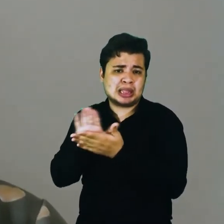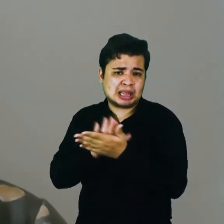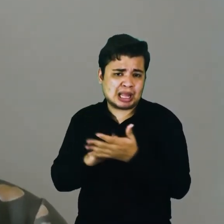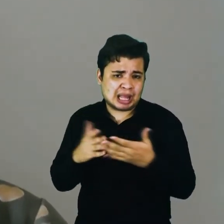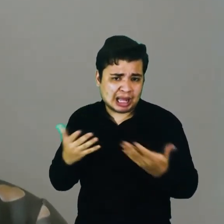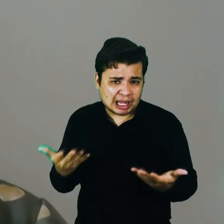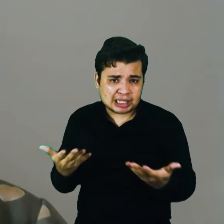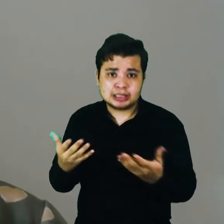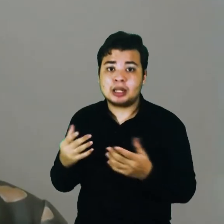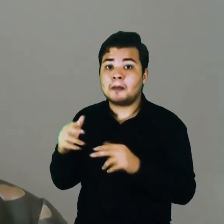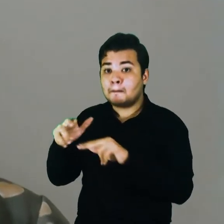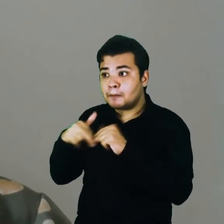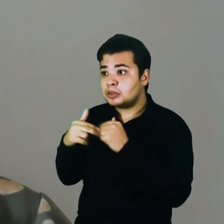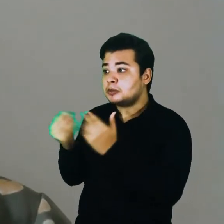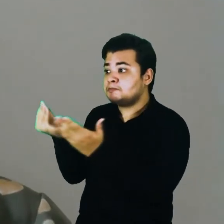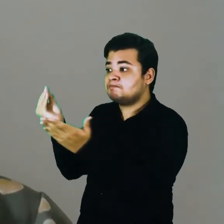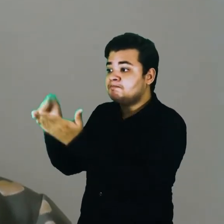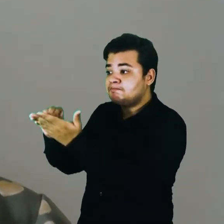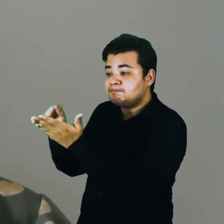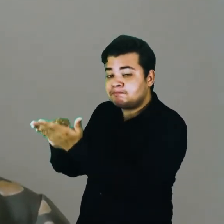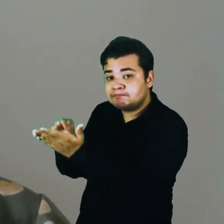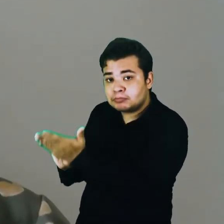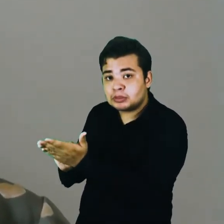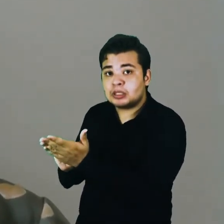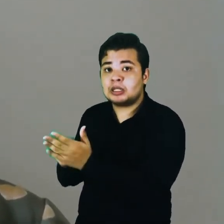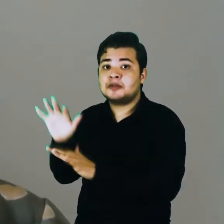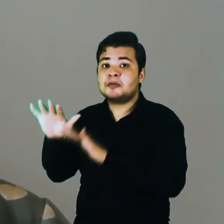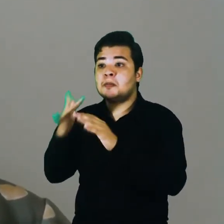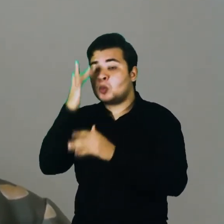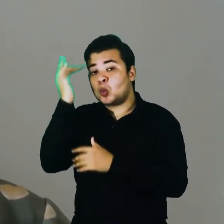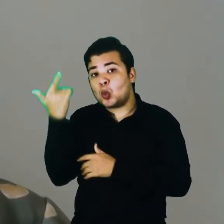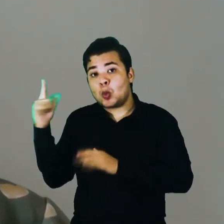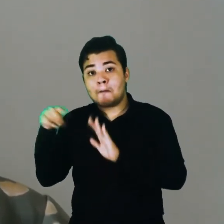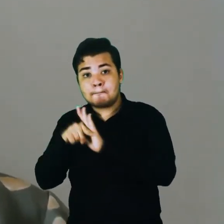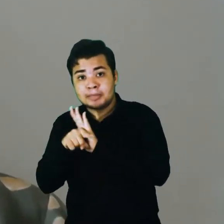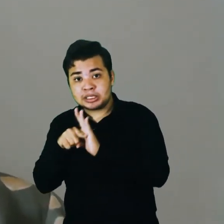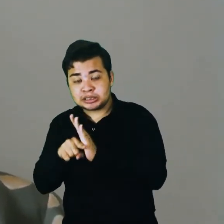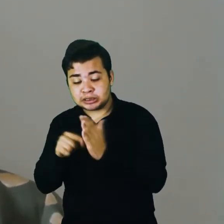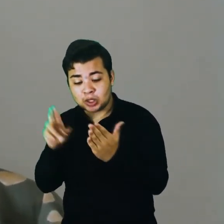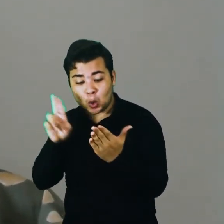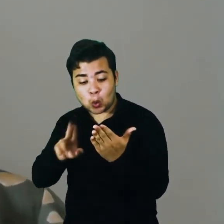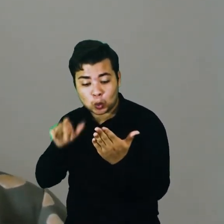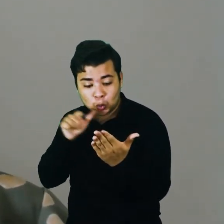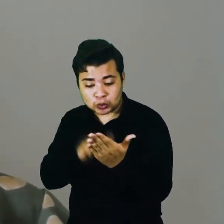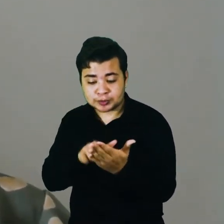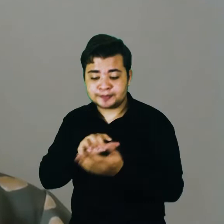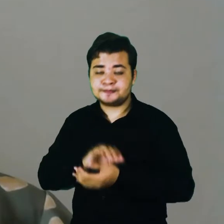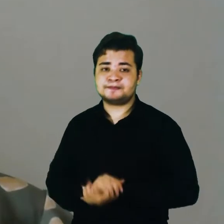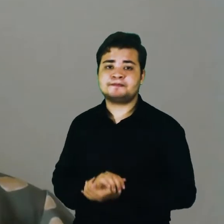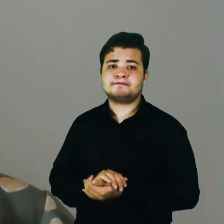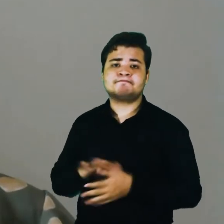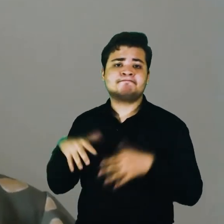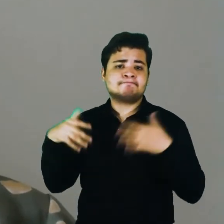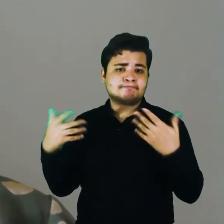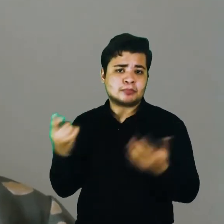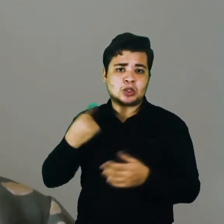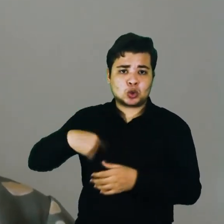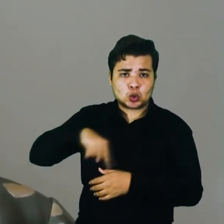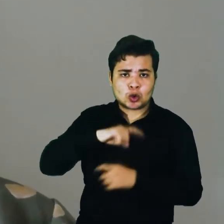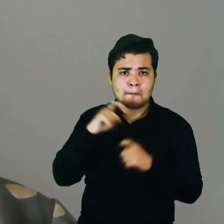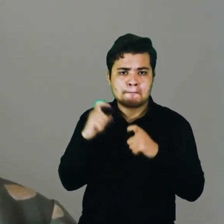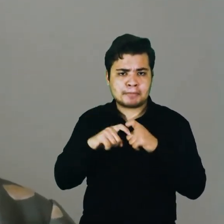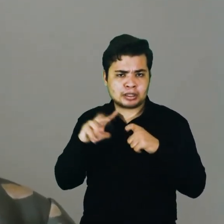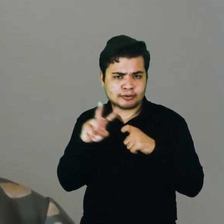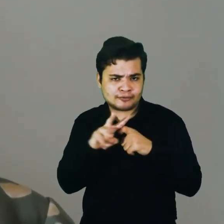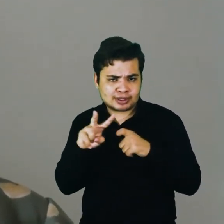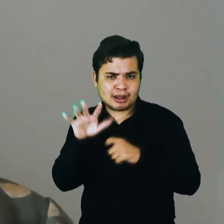pode utilizar esse registro para fazer novas identificações. Da nossa rotina, enquanto médicos